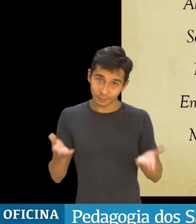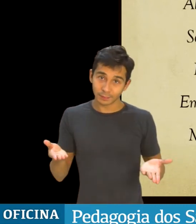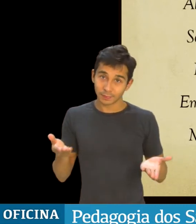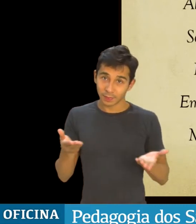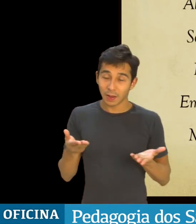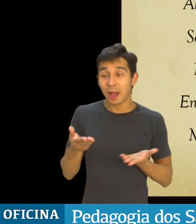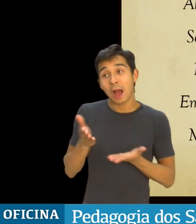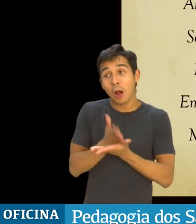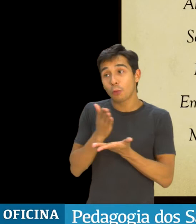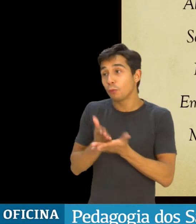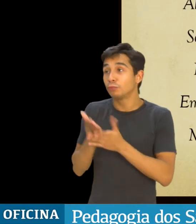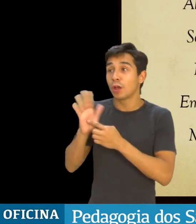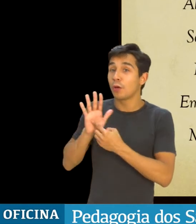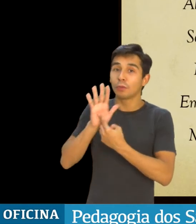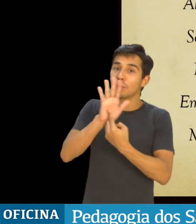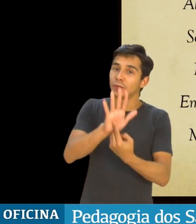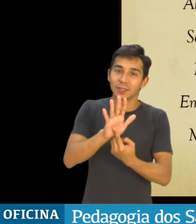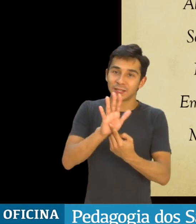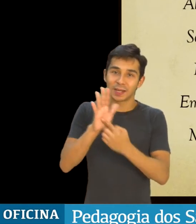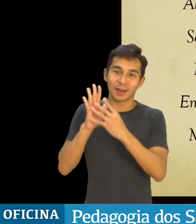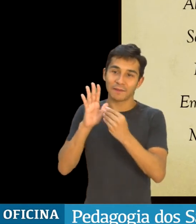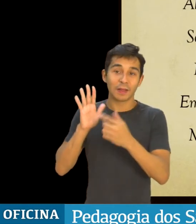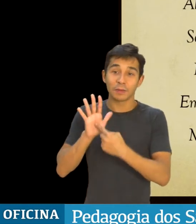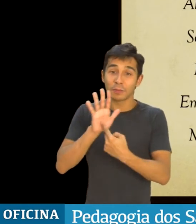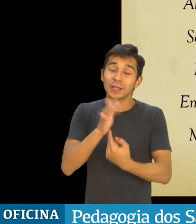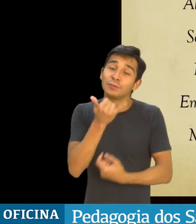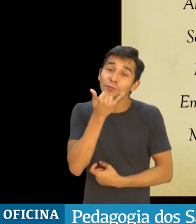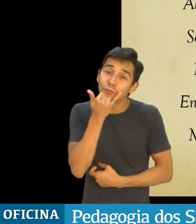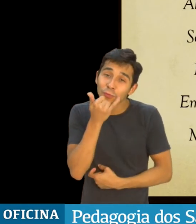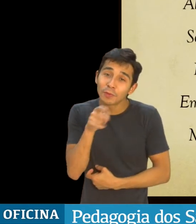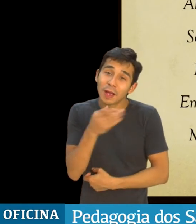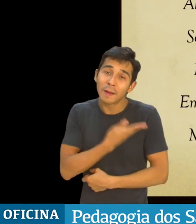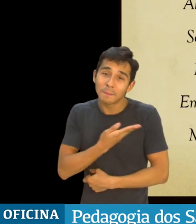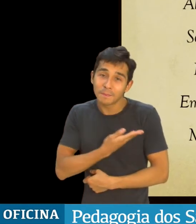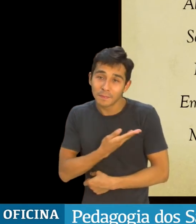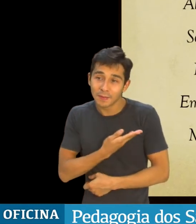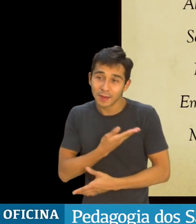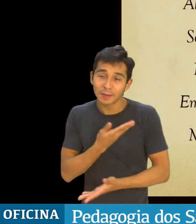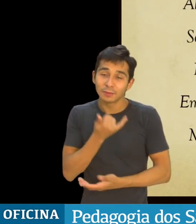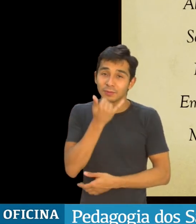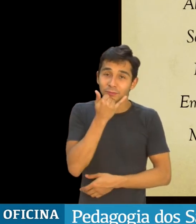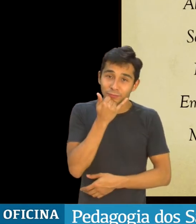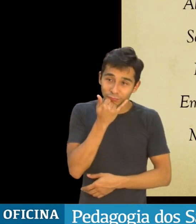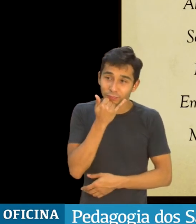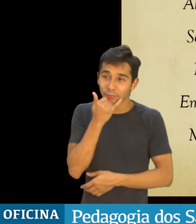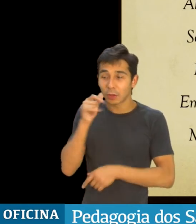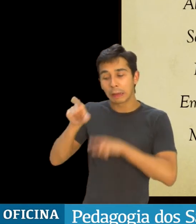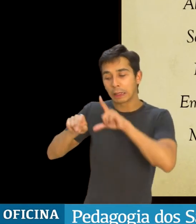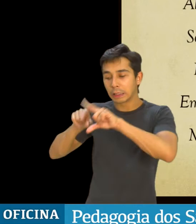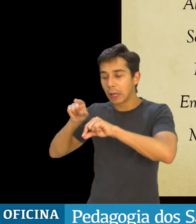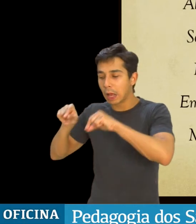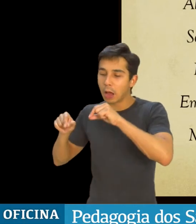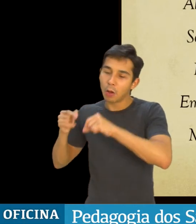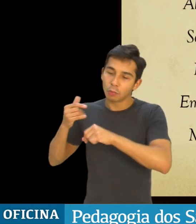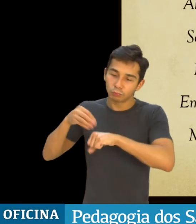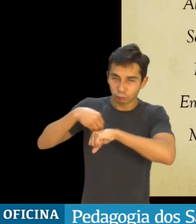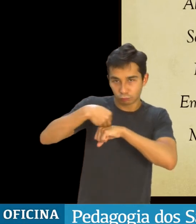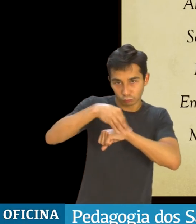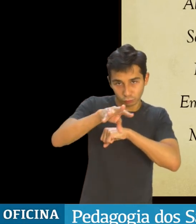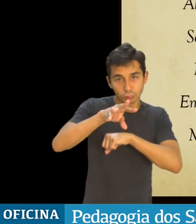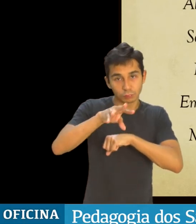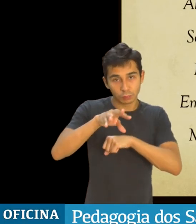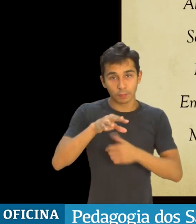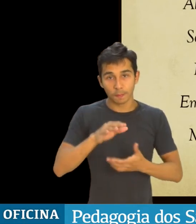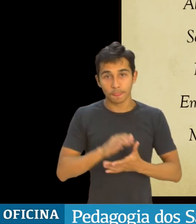amigos, porque não caberia todo mundo, né, se eu fosse fazer as indicações, mas aí você tem algumas